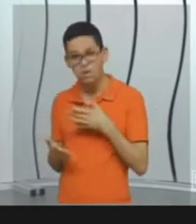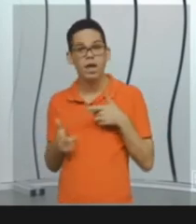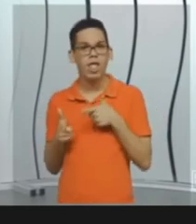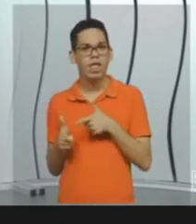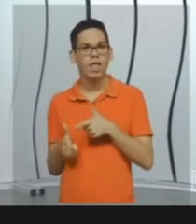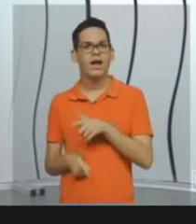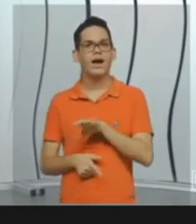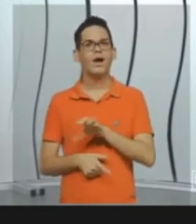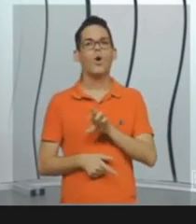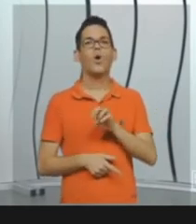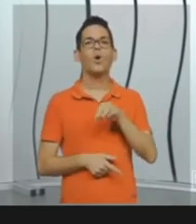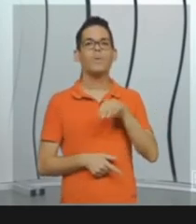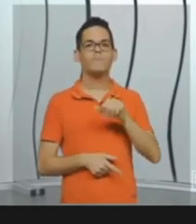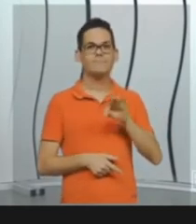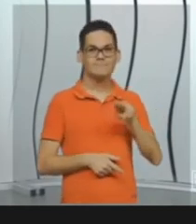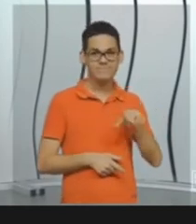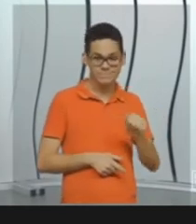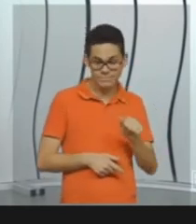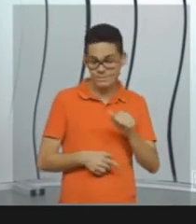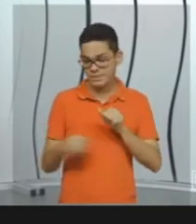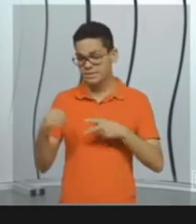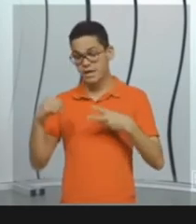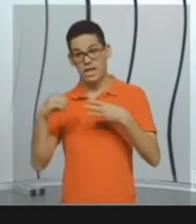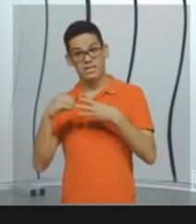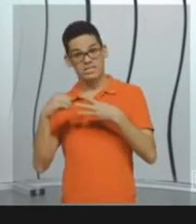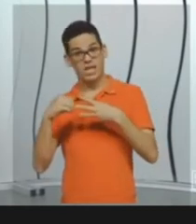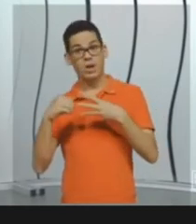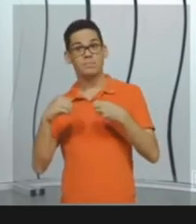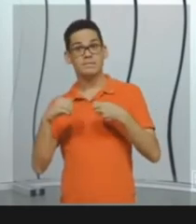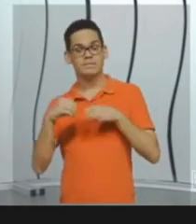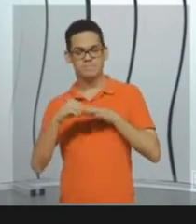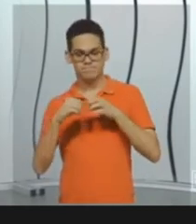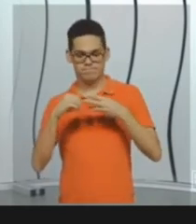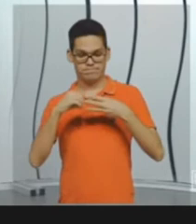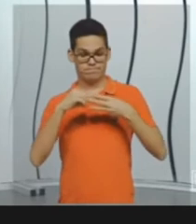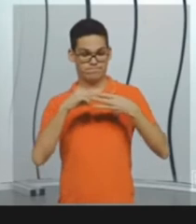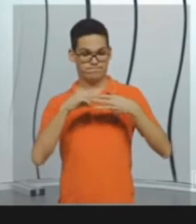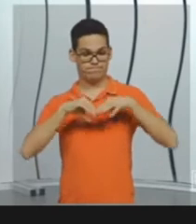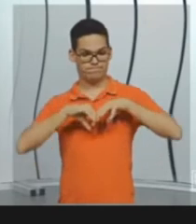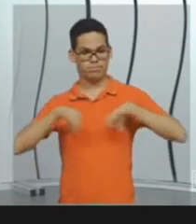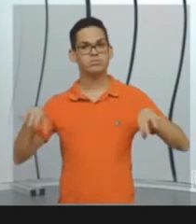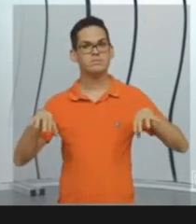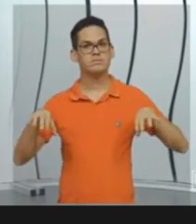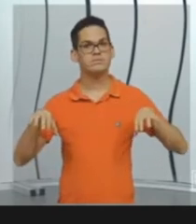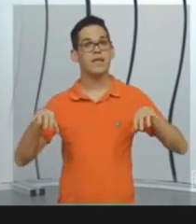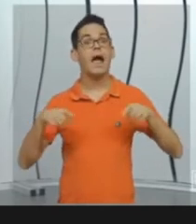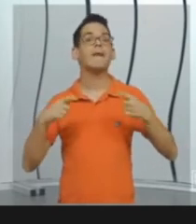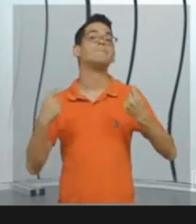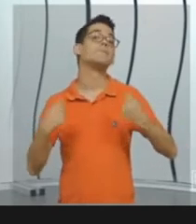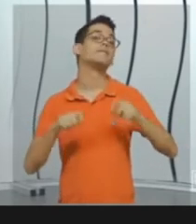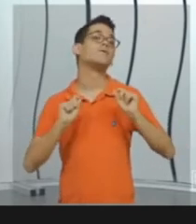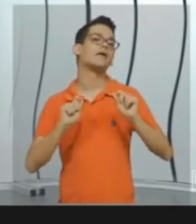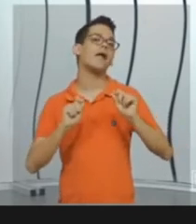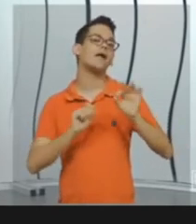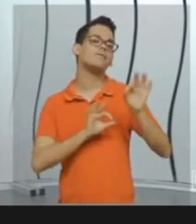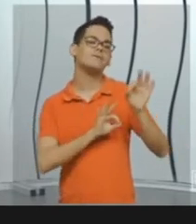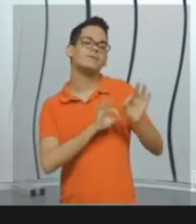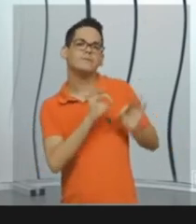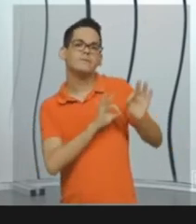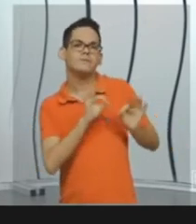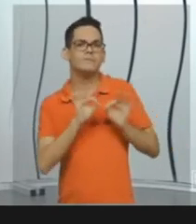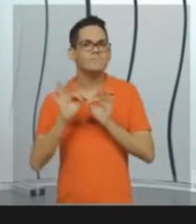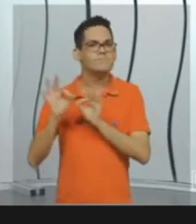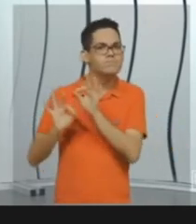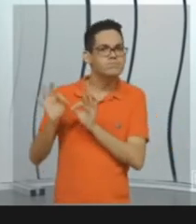de cromatina. Quando essa célula precisa de dividir, você precisa de organizar esse DNA nas partes que o compõem, que é o que